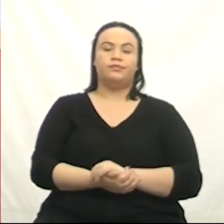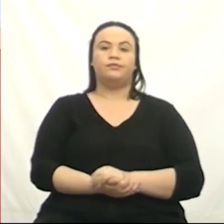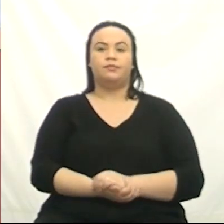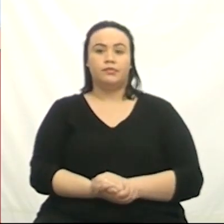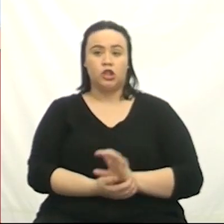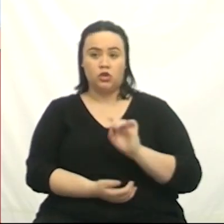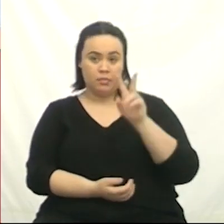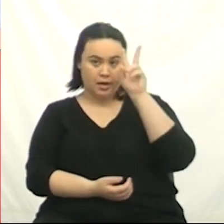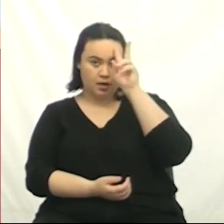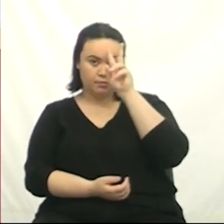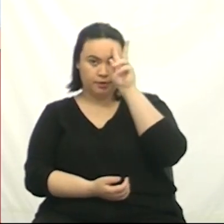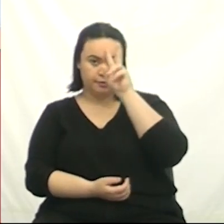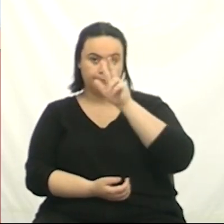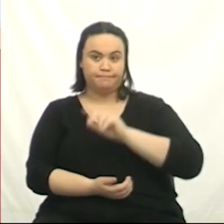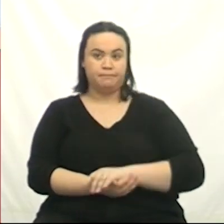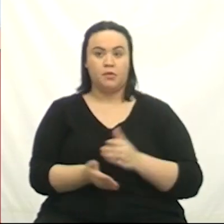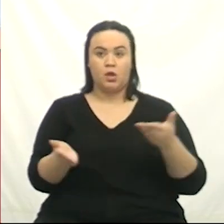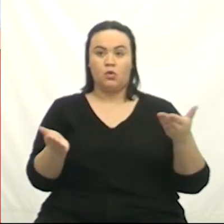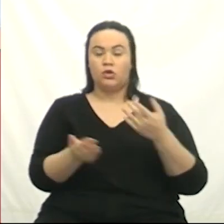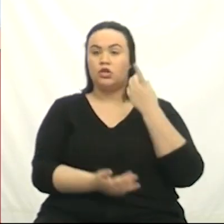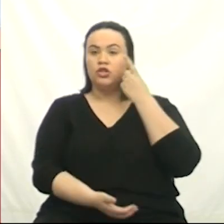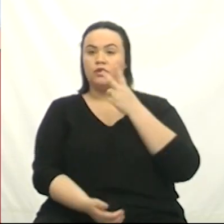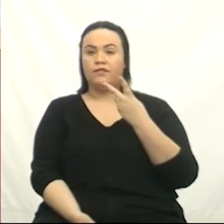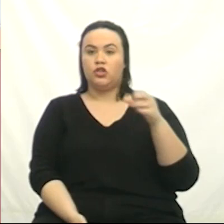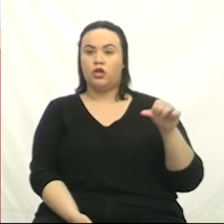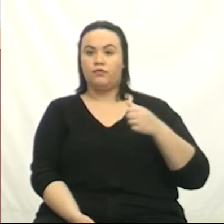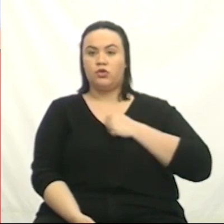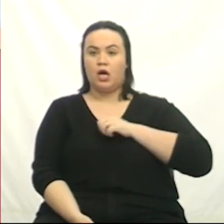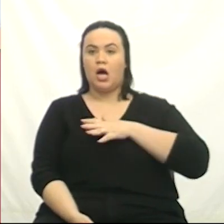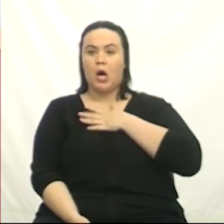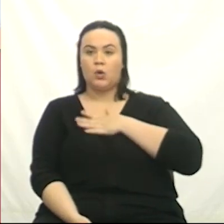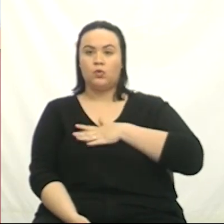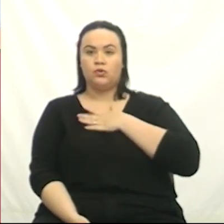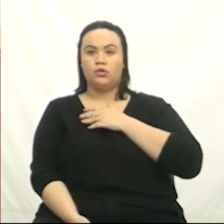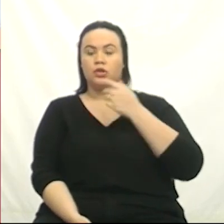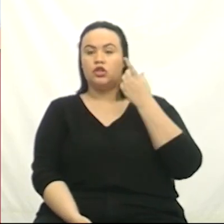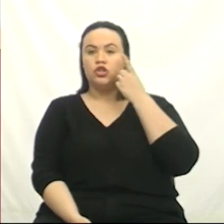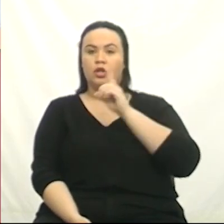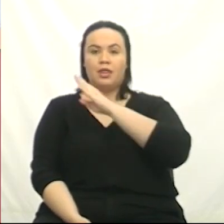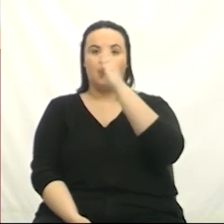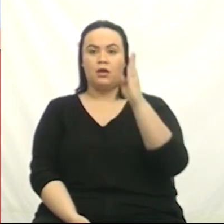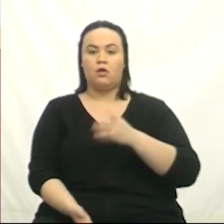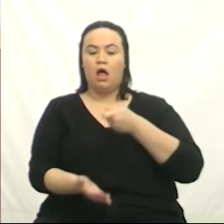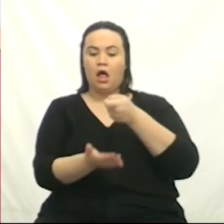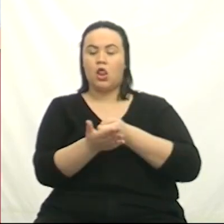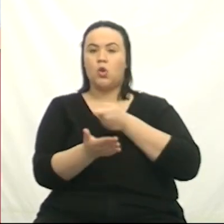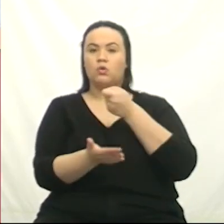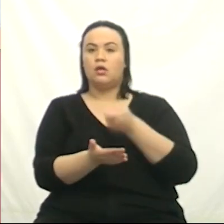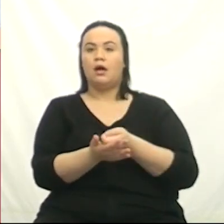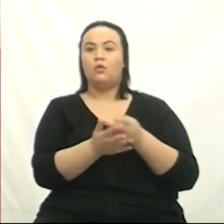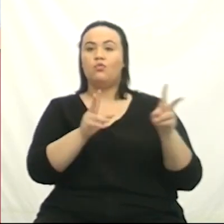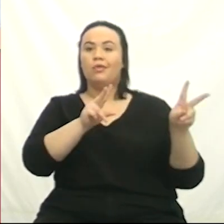Então é só para lembrar mesmo que hoje é dia 29 de agosto, o Dia Nacional de Combate ao Fumo.